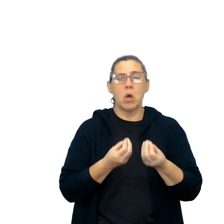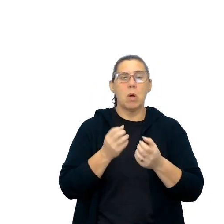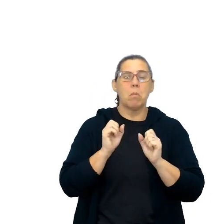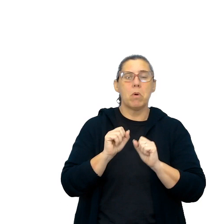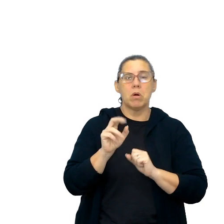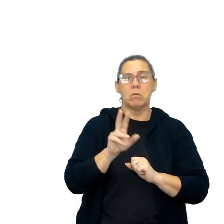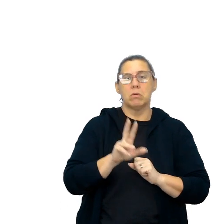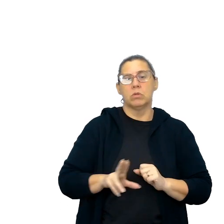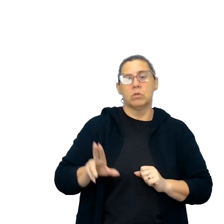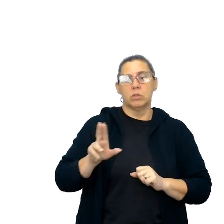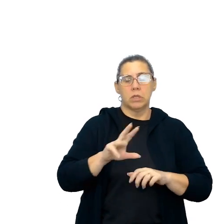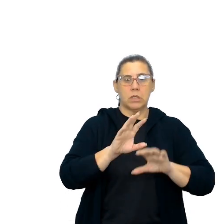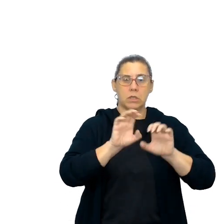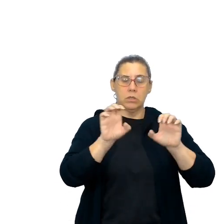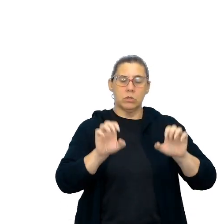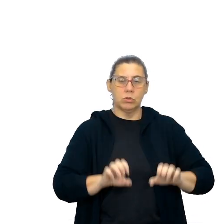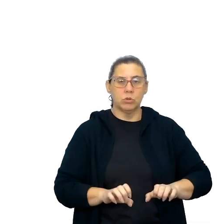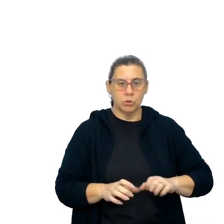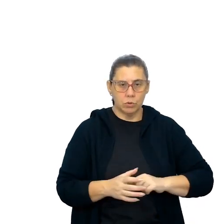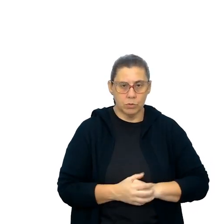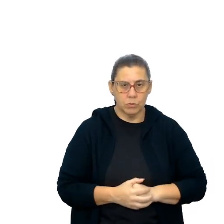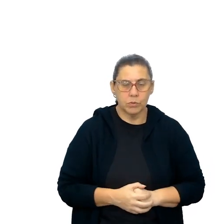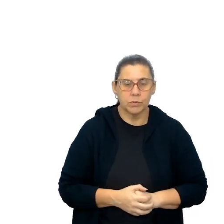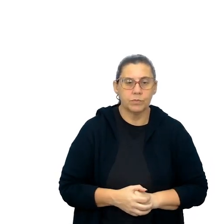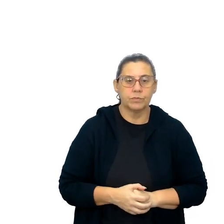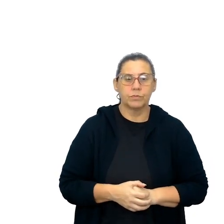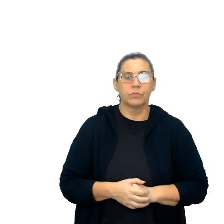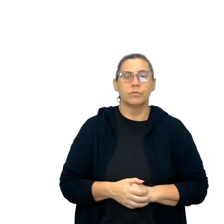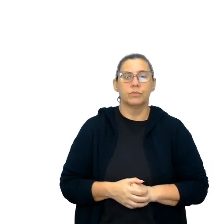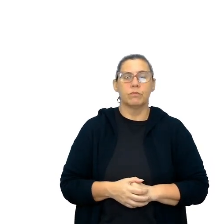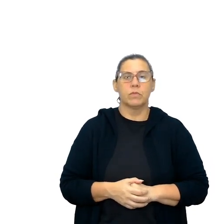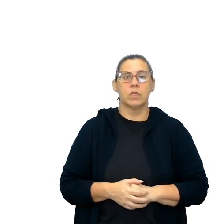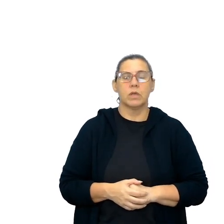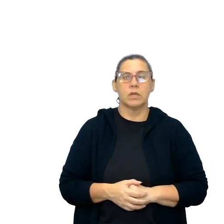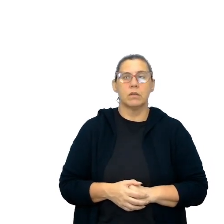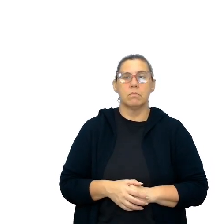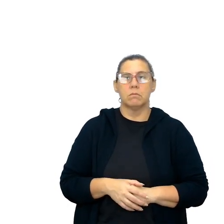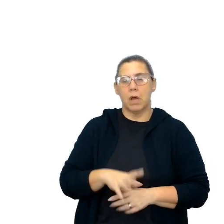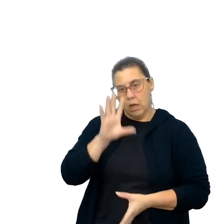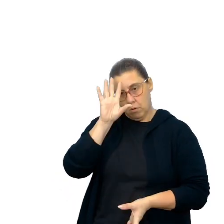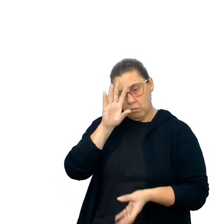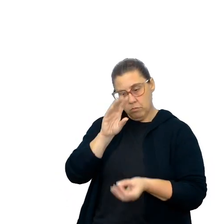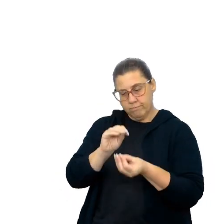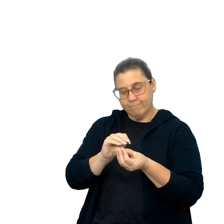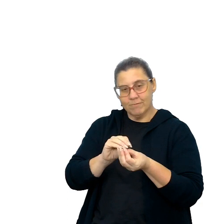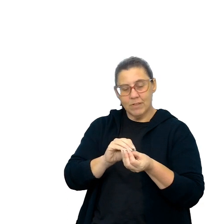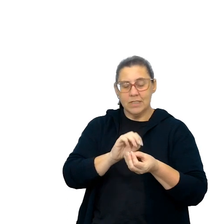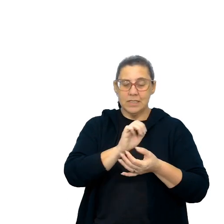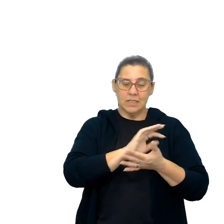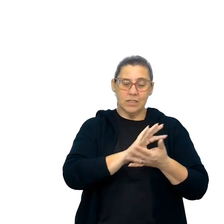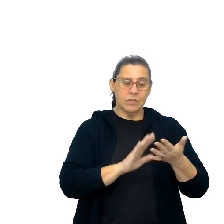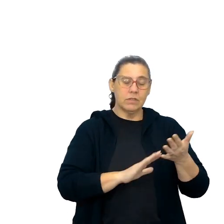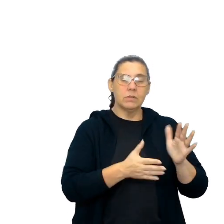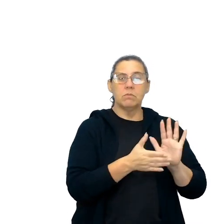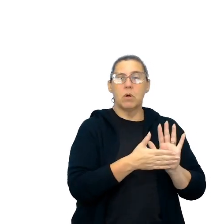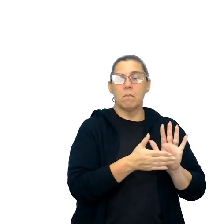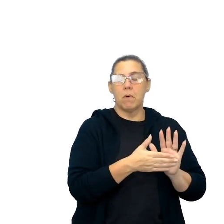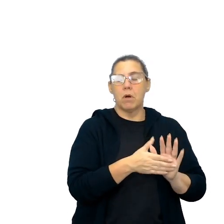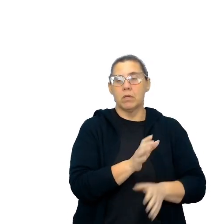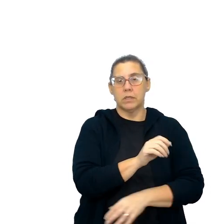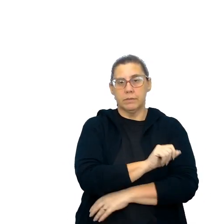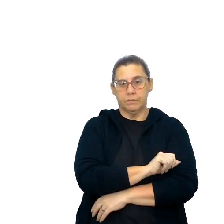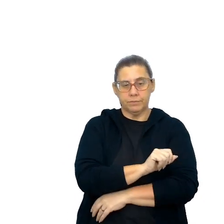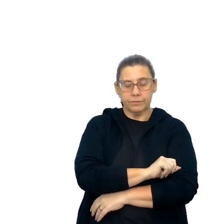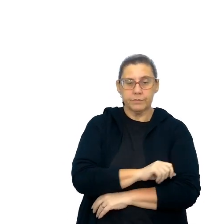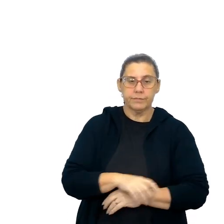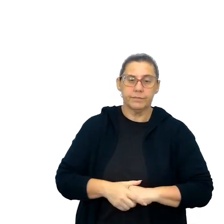podemos utilizar as estruturas do raciocínio lógico-matemático para solidificar as atividades propostas aos estudantes?